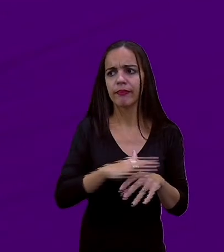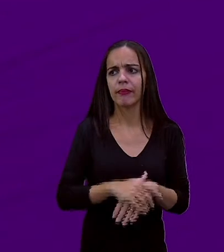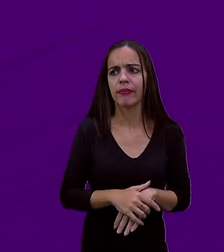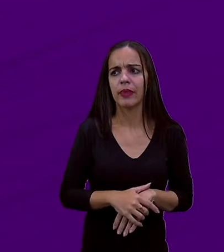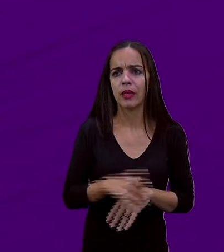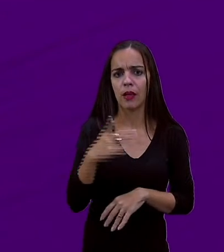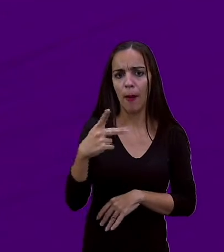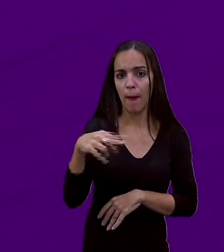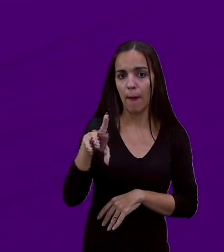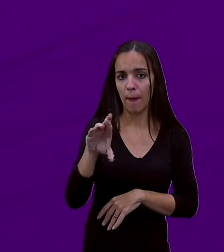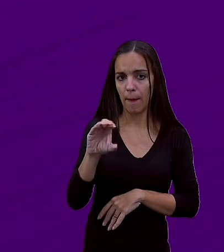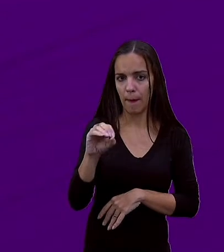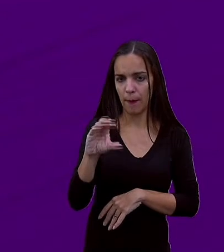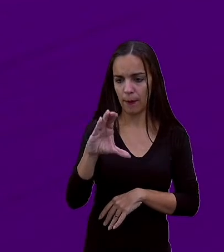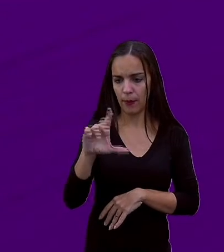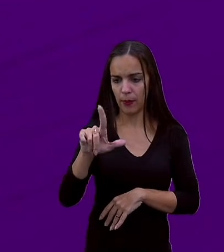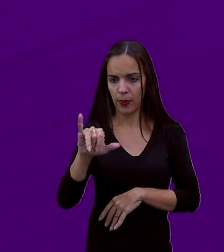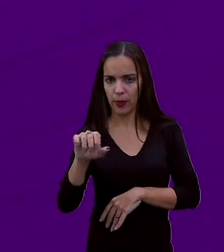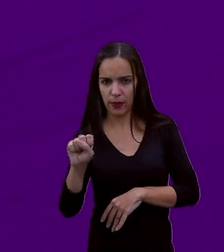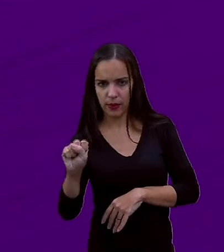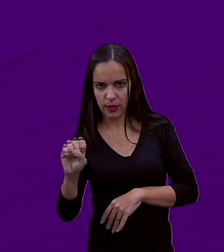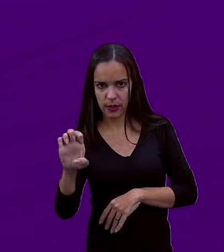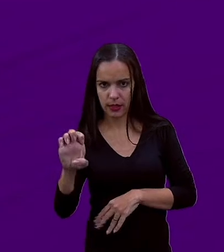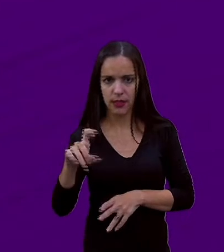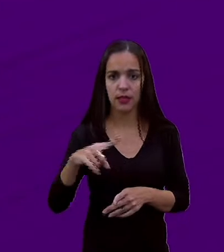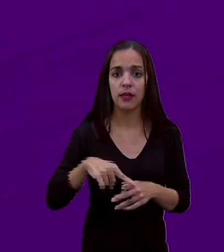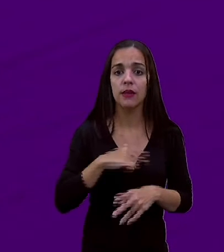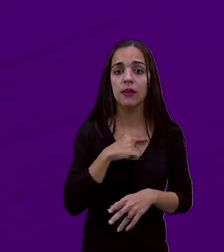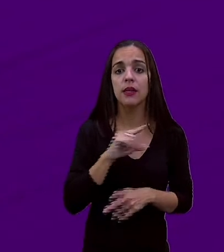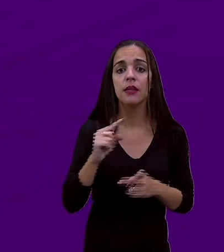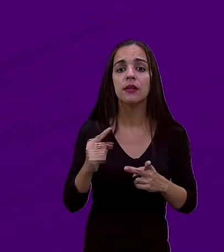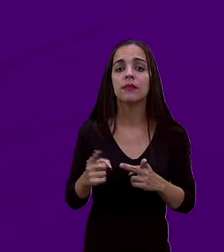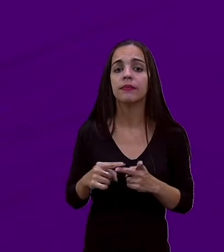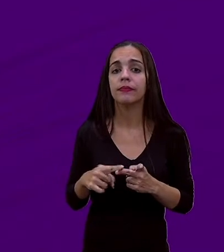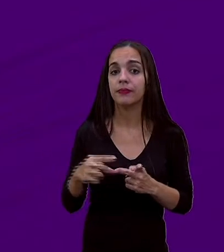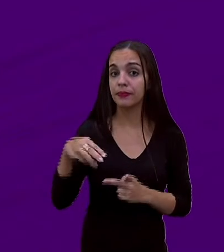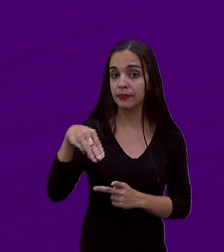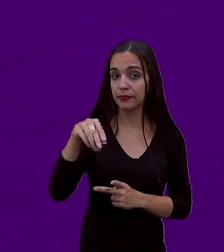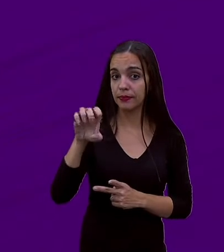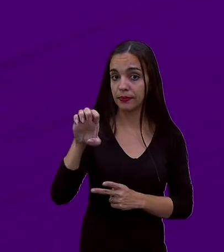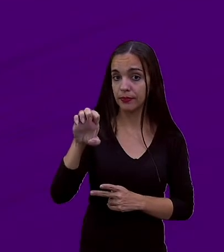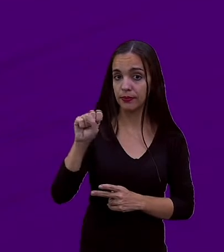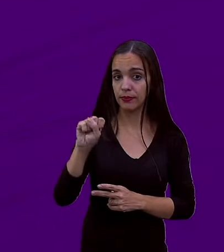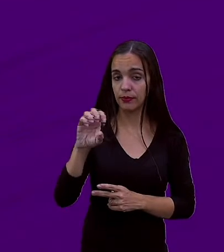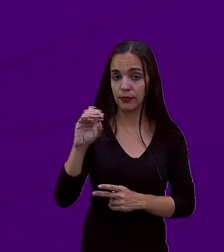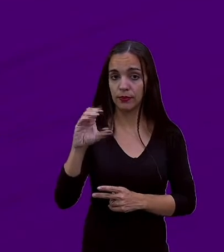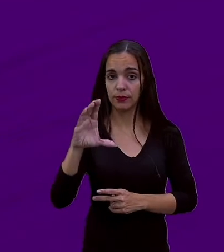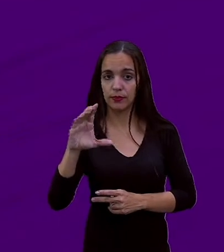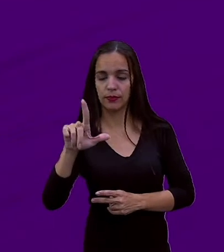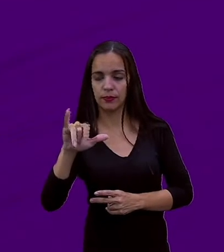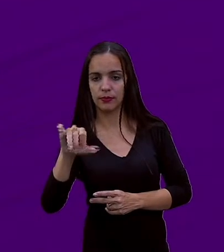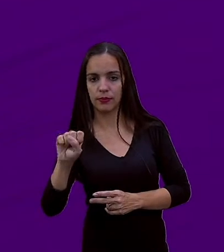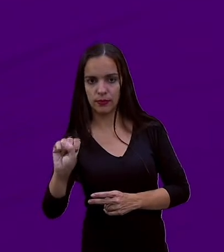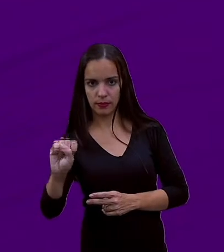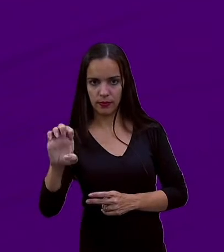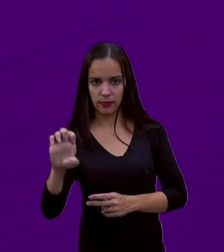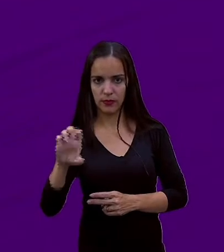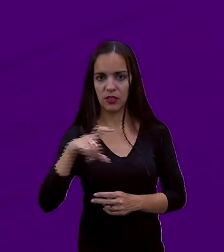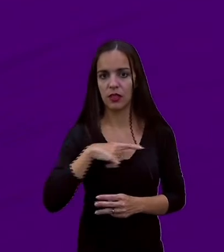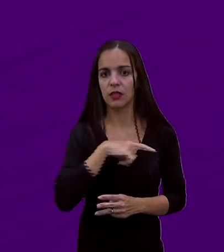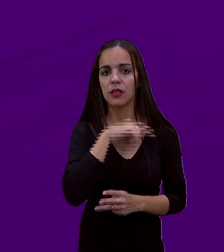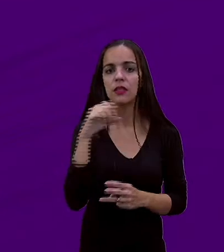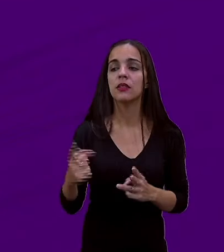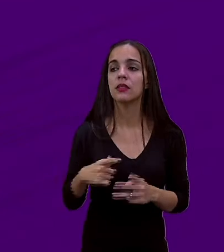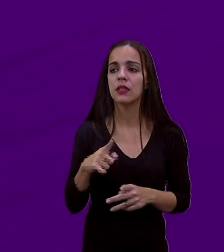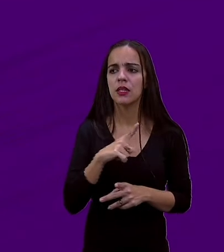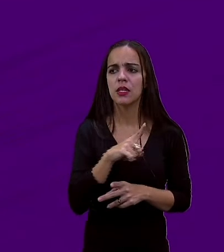a próclise, que é antes do verbo. Nós temos a mesóclise, que o pronome estará no meio